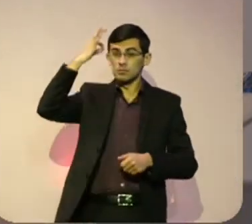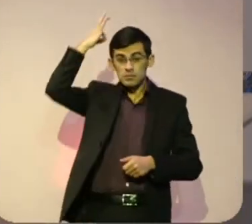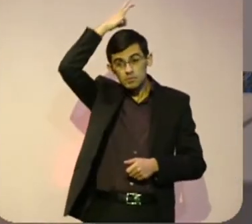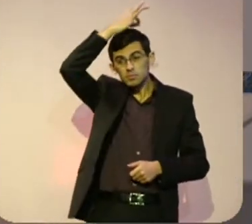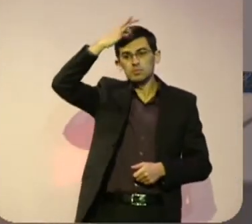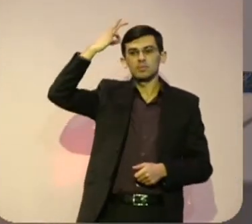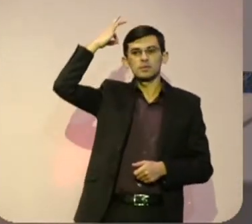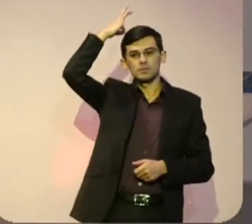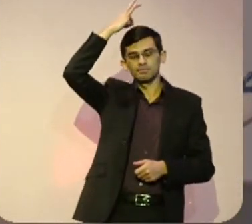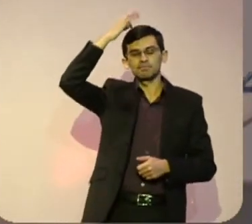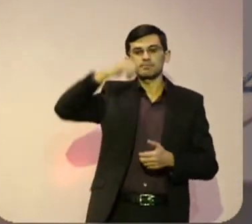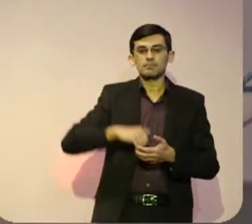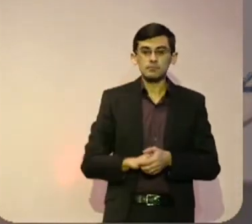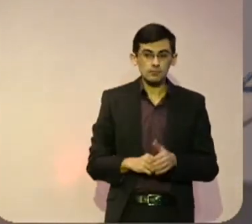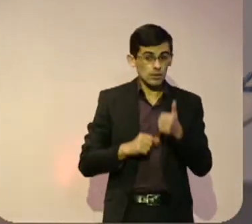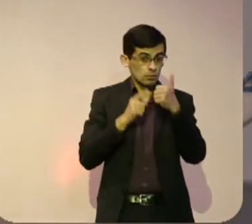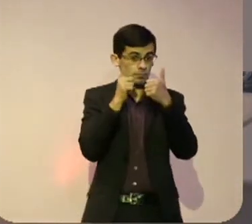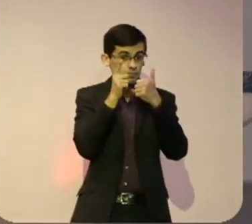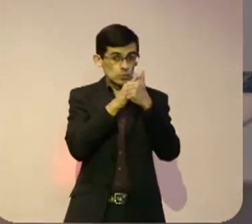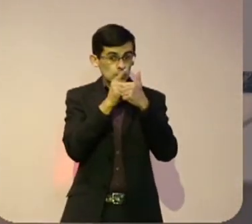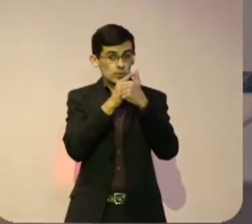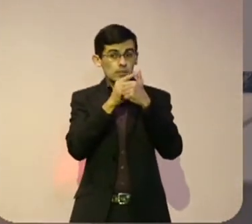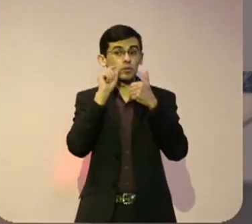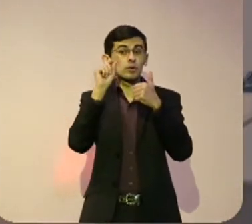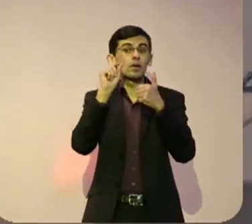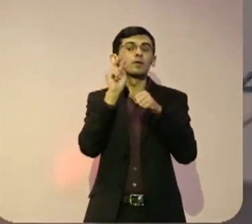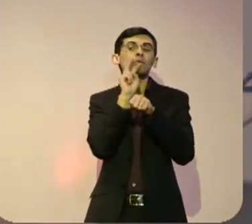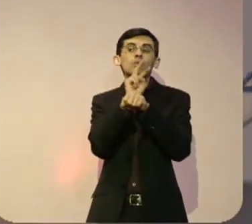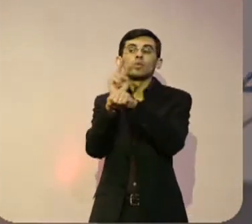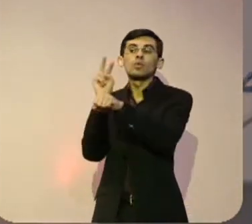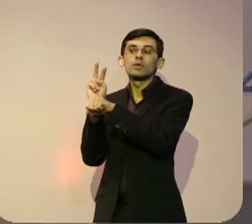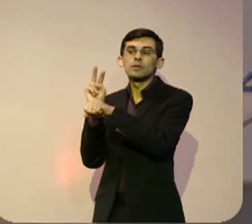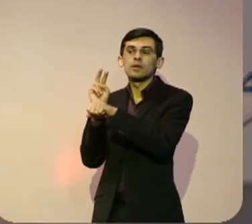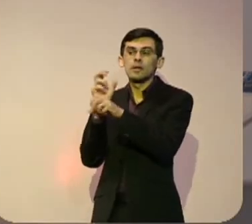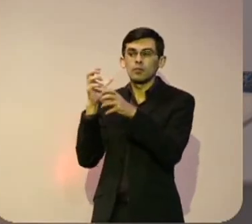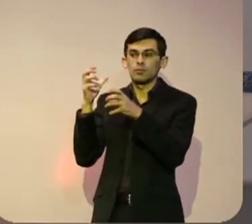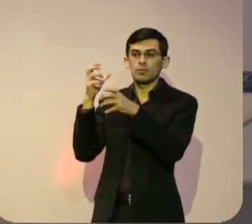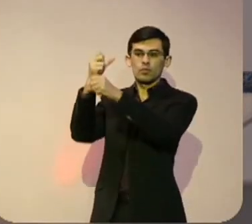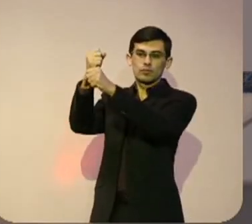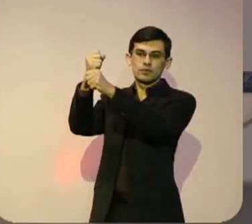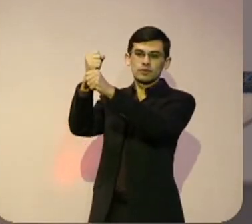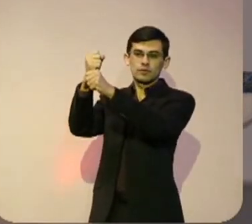vivemos. O primeiro deles é o cuidado da confiança.